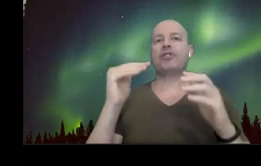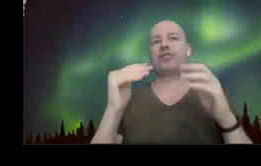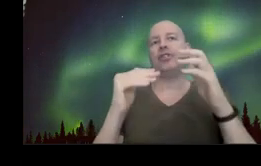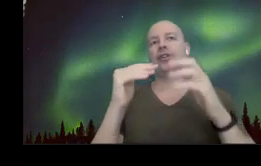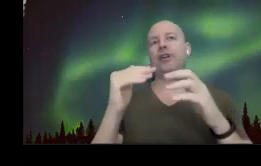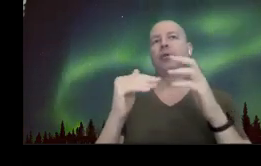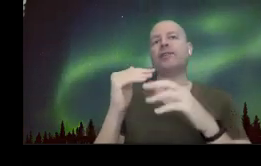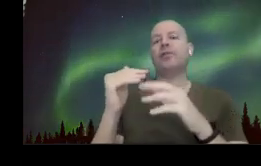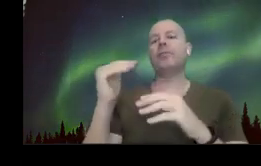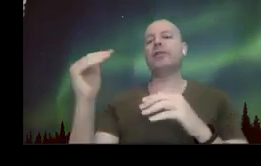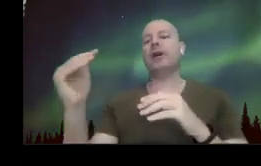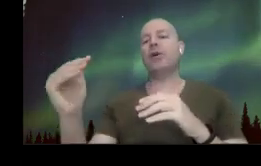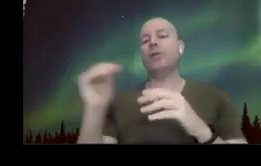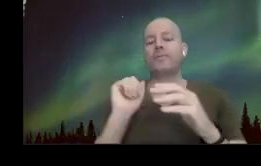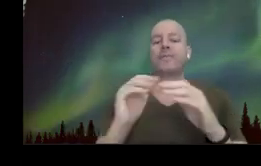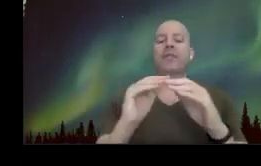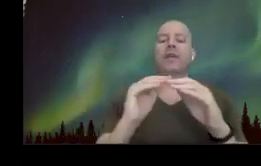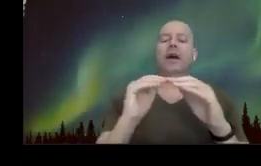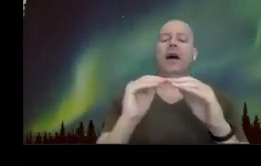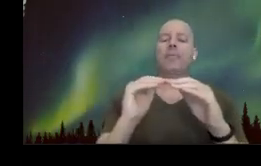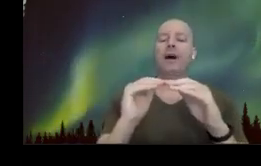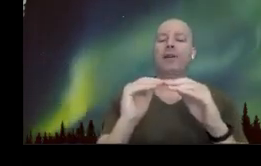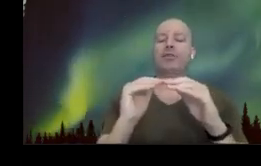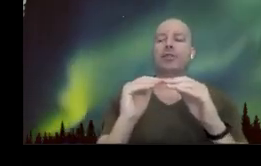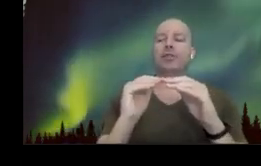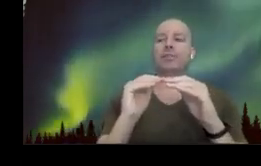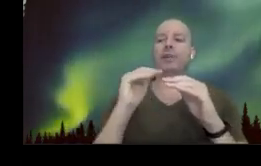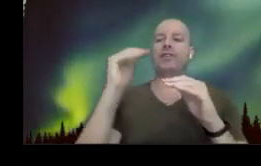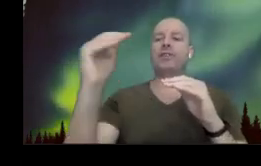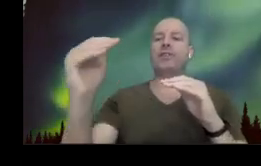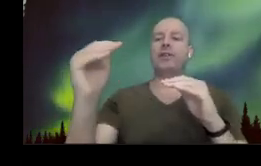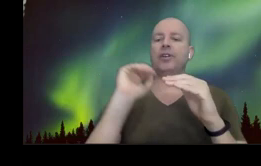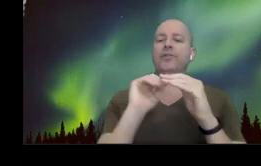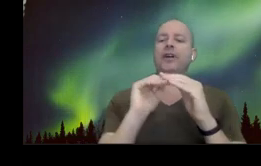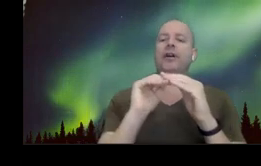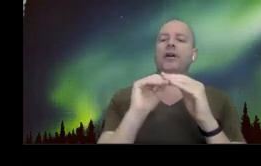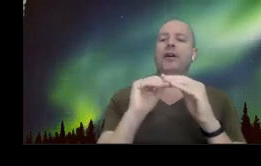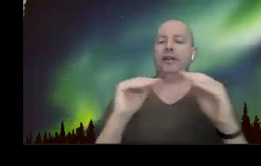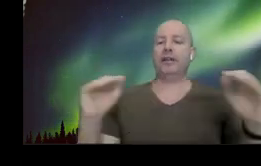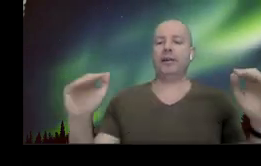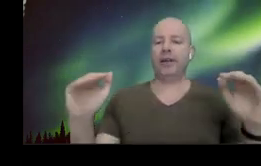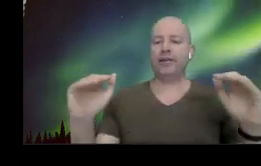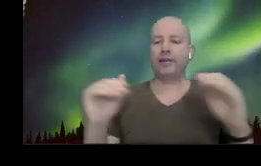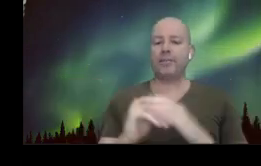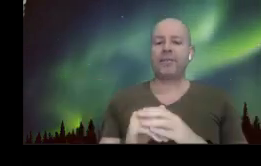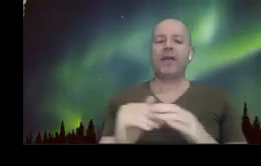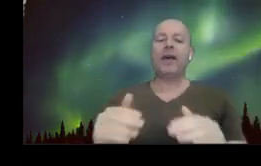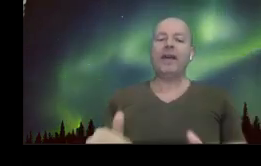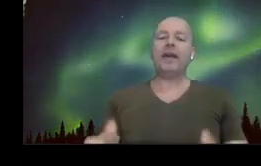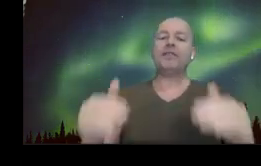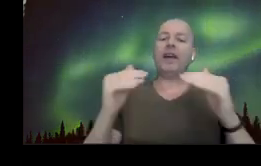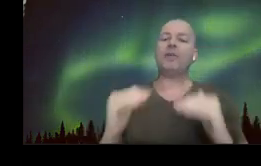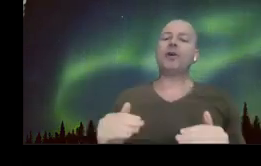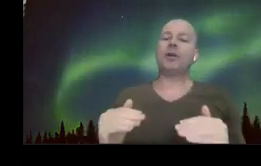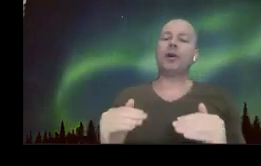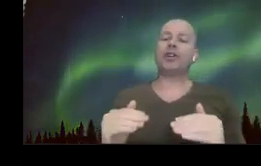a parte de educação ambiental, a parte de pesquisa científica e nada mais.